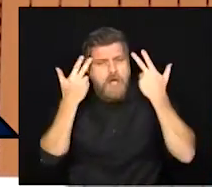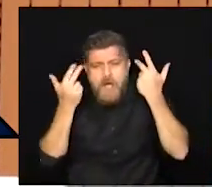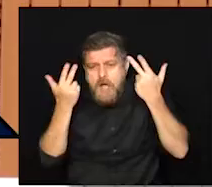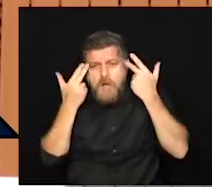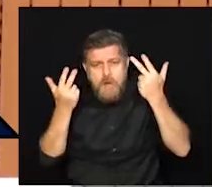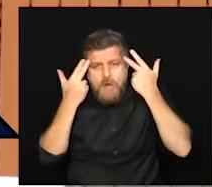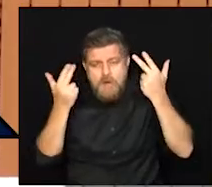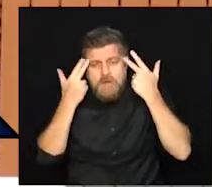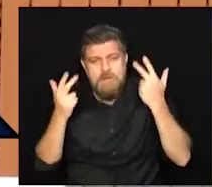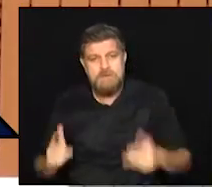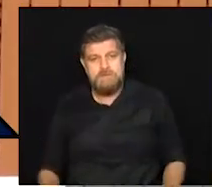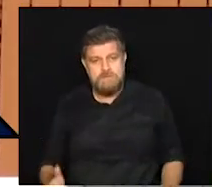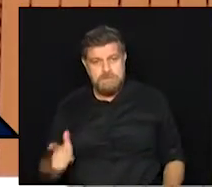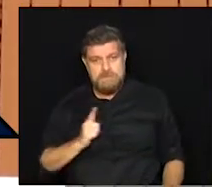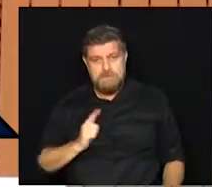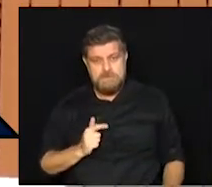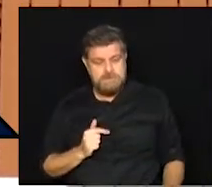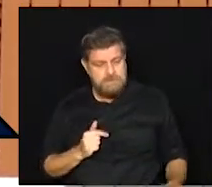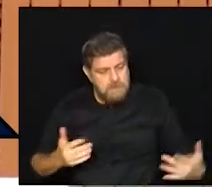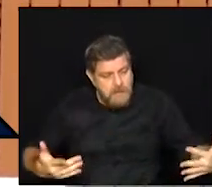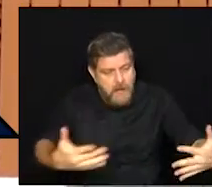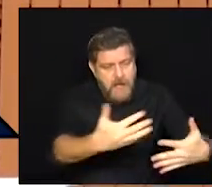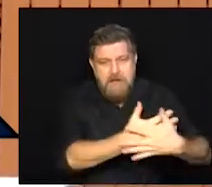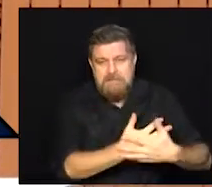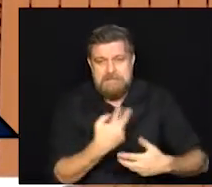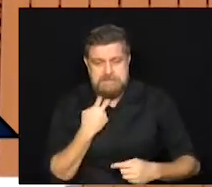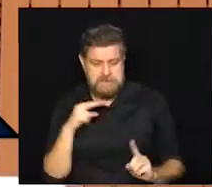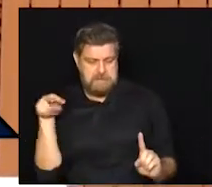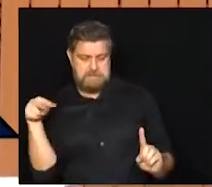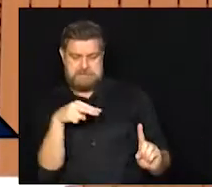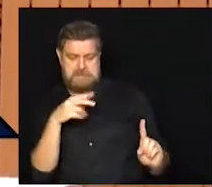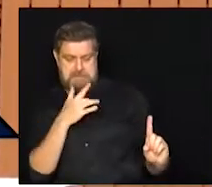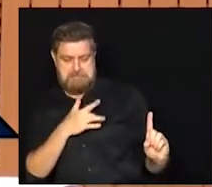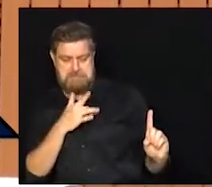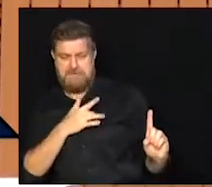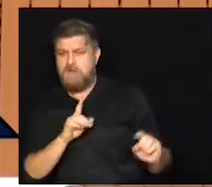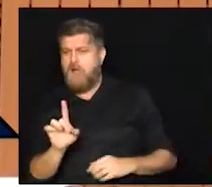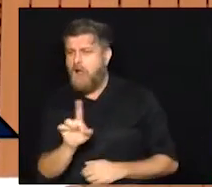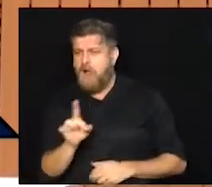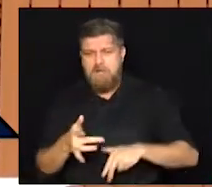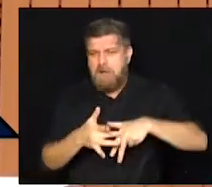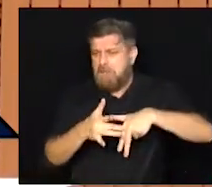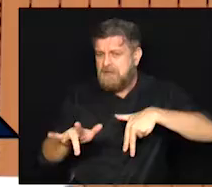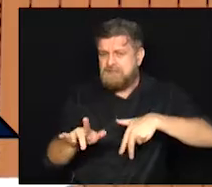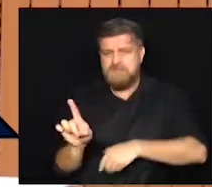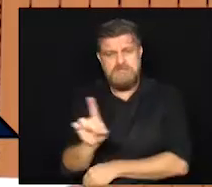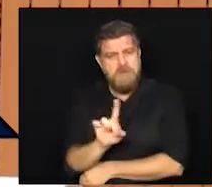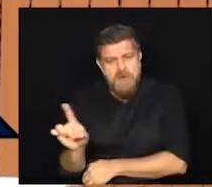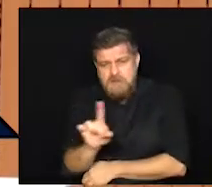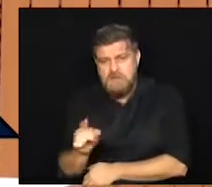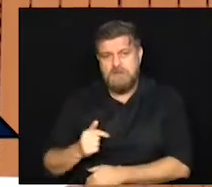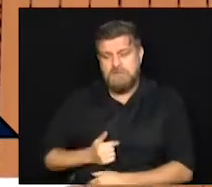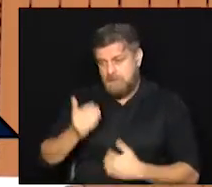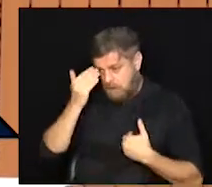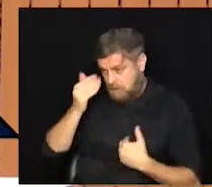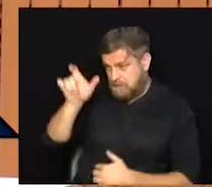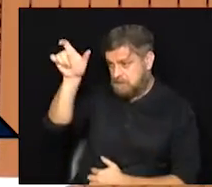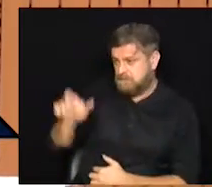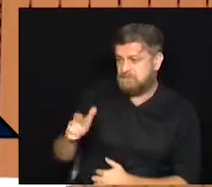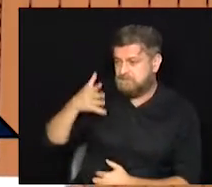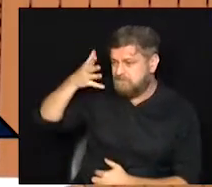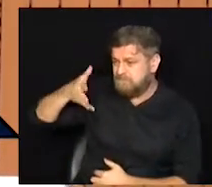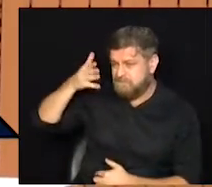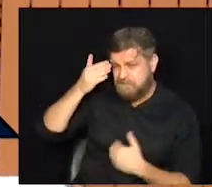e ser bem recebido, não com um olhar diferenciado. Então, Priscila, agradeço muito a sua presença, tá? Muito